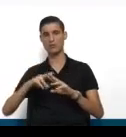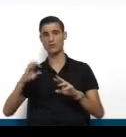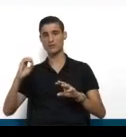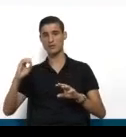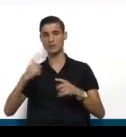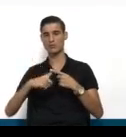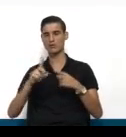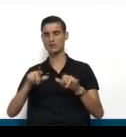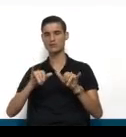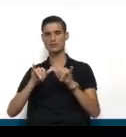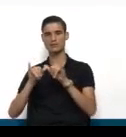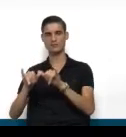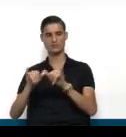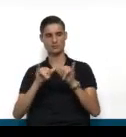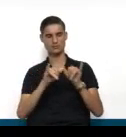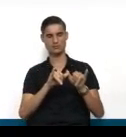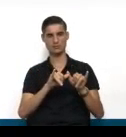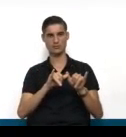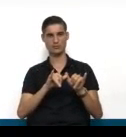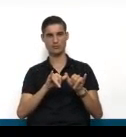Outra questão que nós temos aqui,